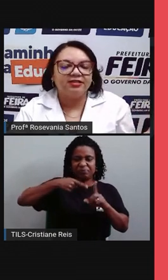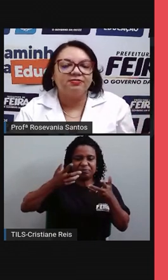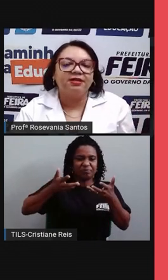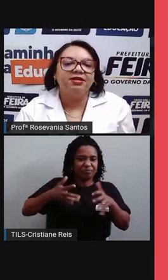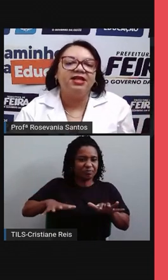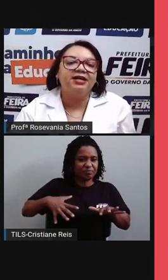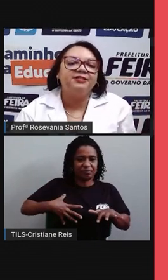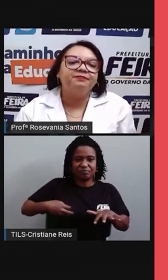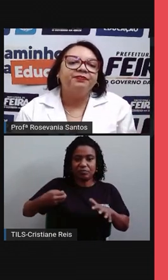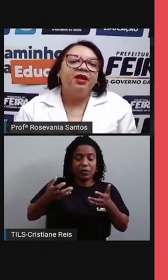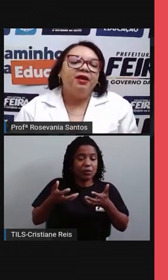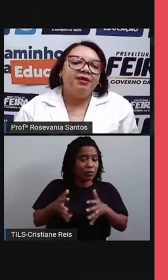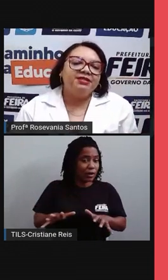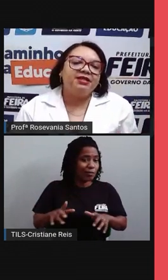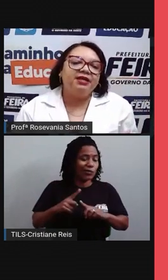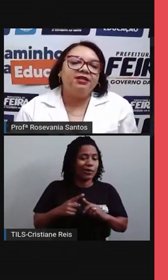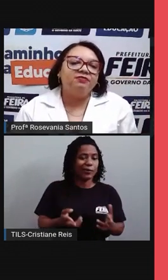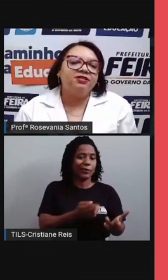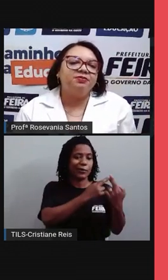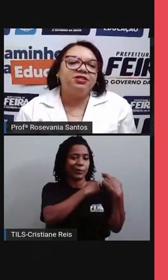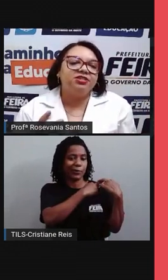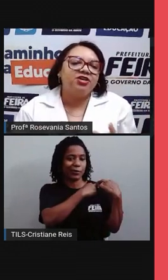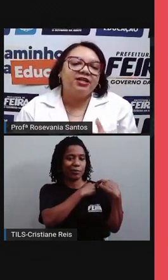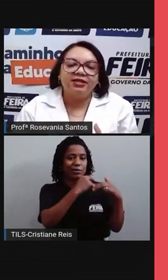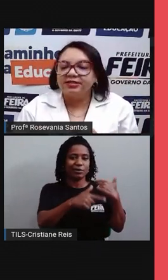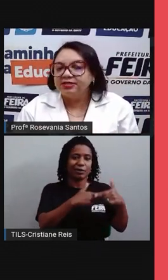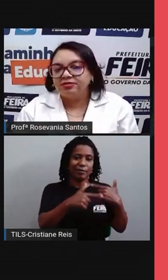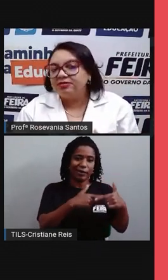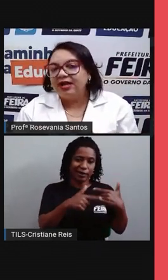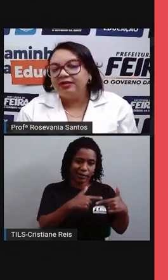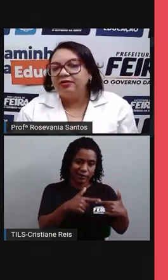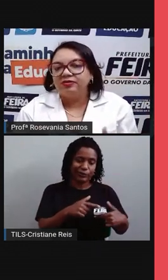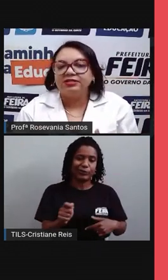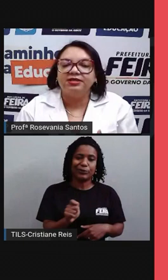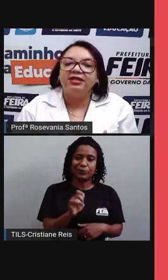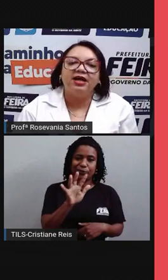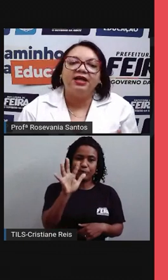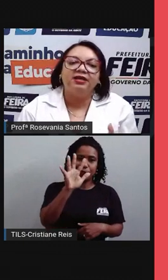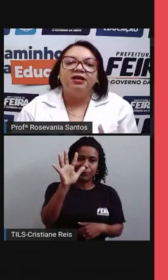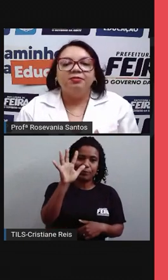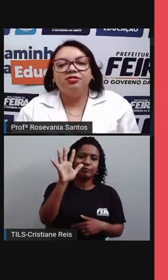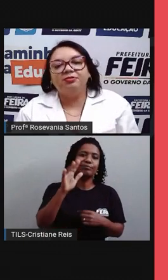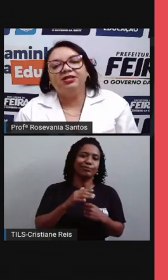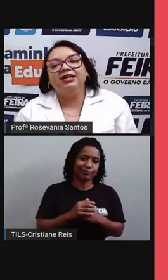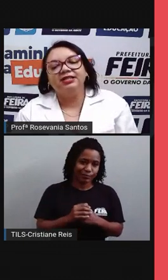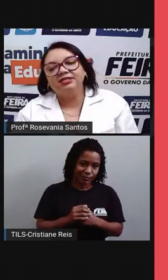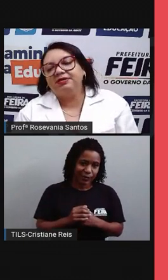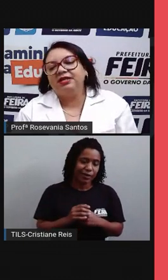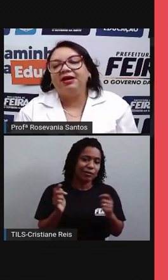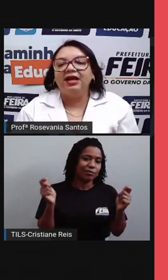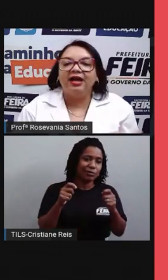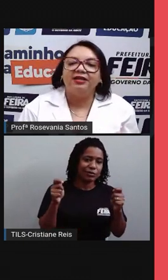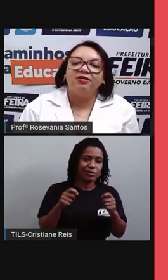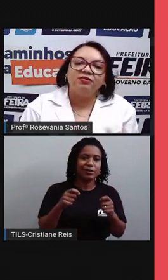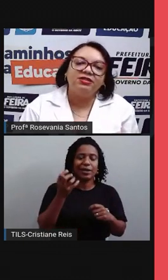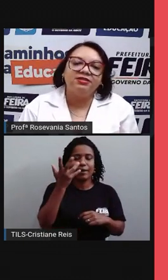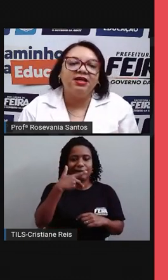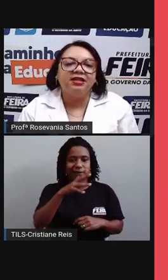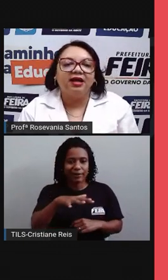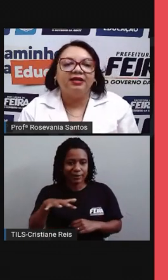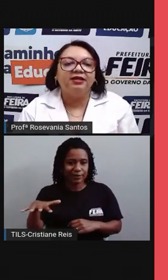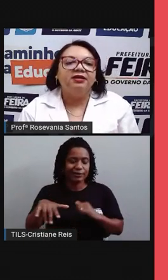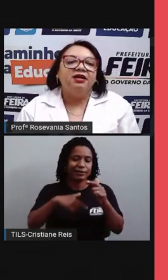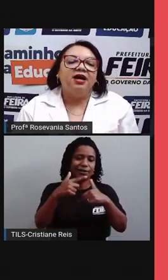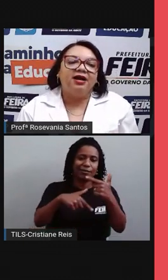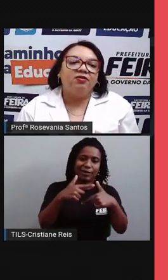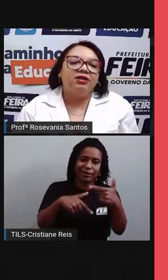ter essa responsabilidade, mas até então você podia deixar a criança sem estudar que não acontecia nada, podia botar a criança para trabalhar que não acontecia